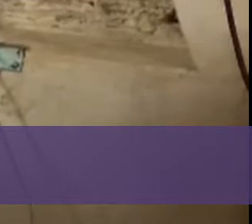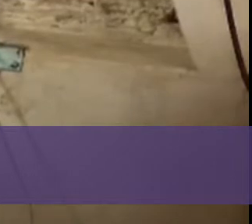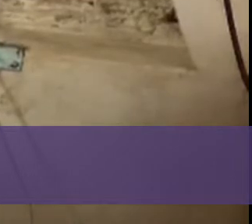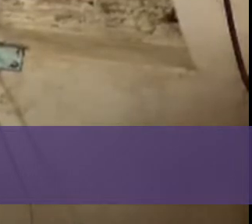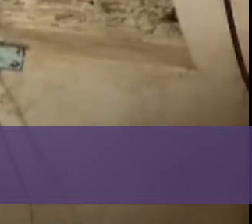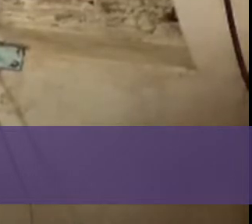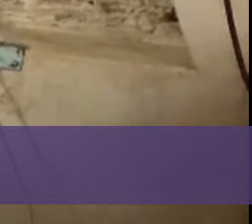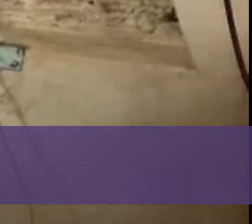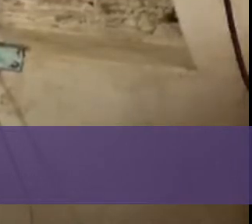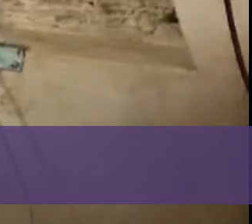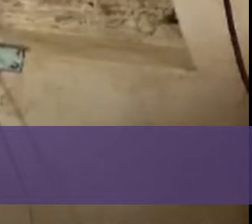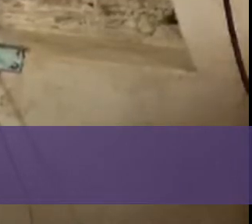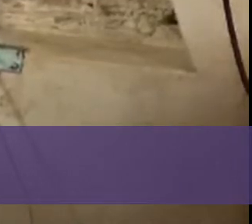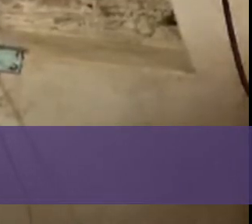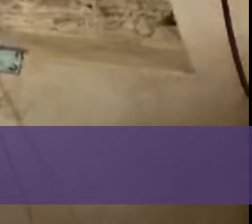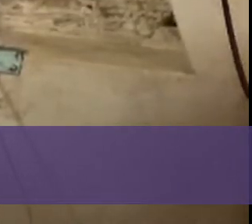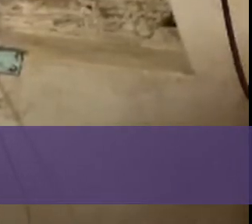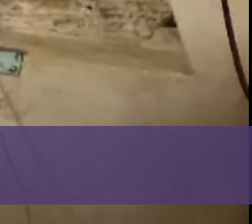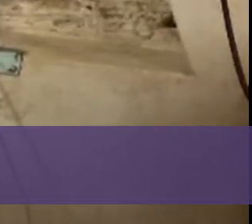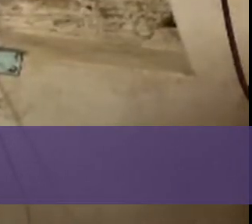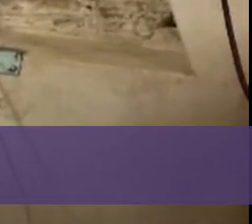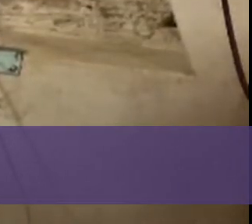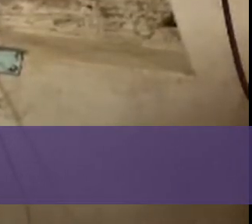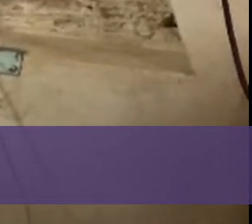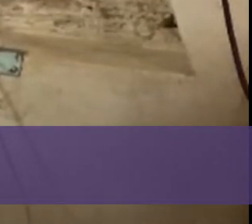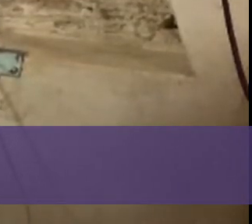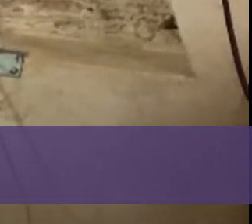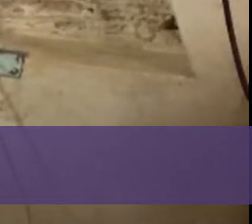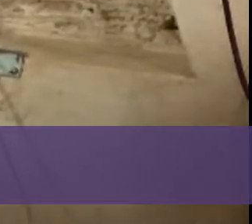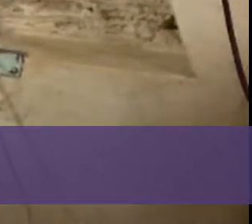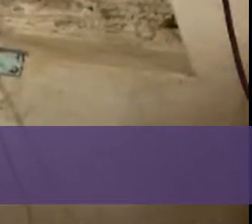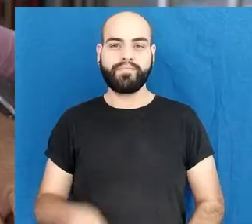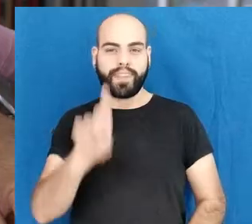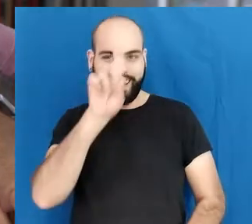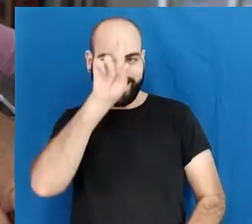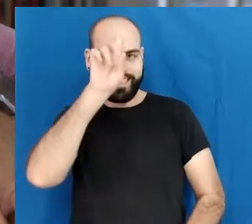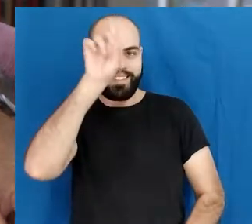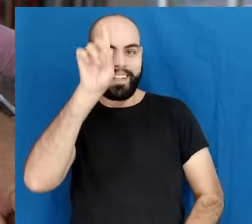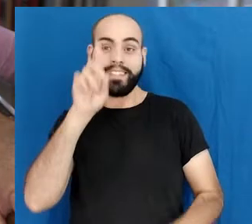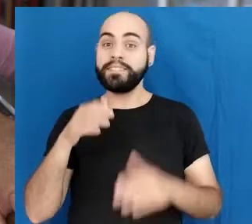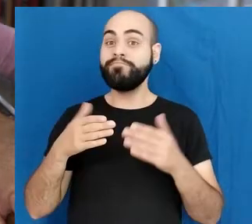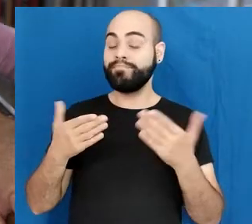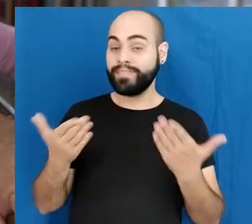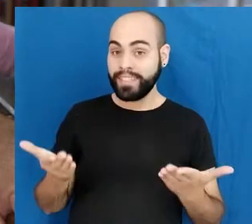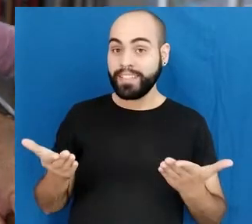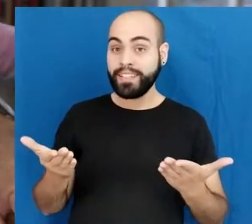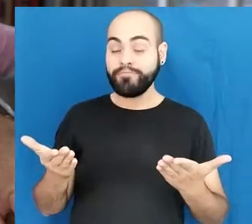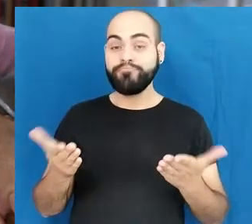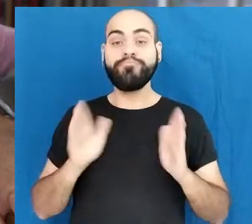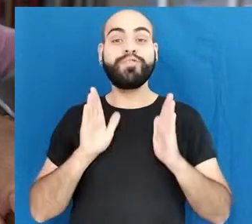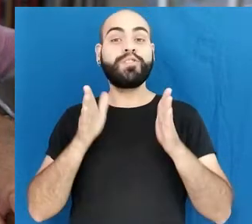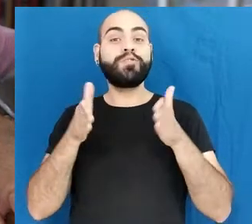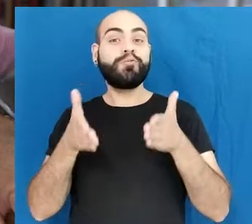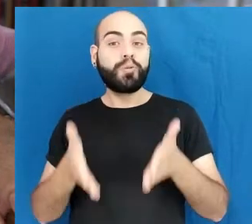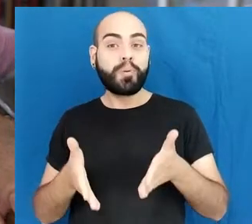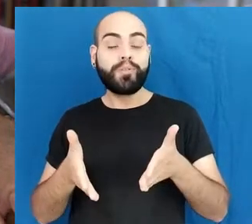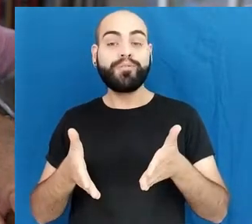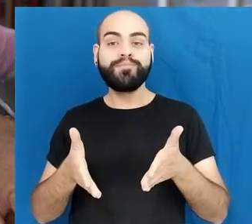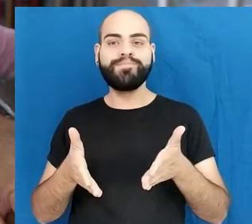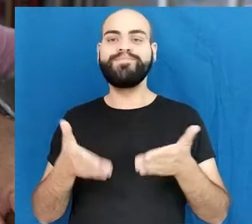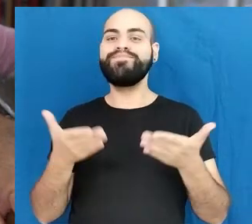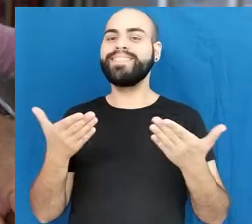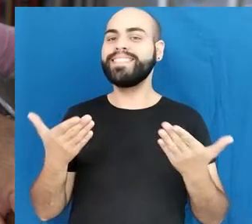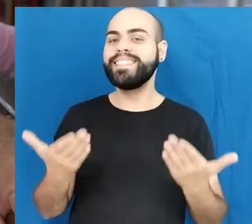harmonie et en accord avec, disons, la qualité du bâtiment. A ideia então era essa e